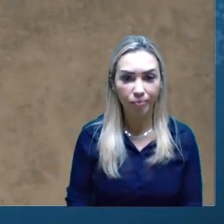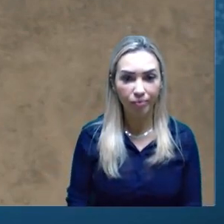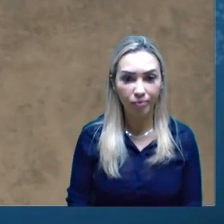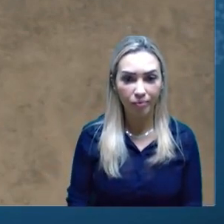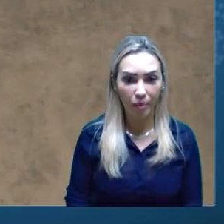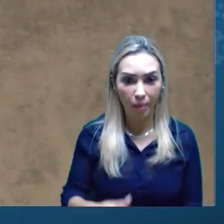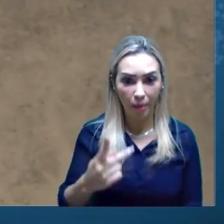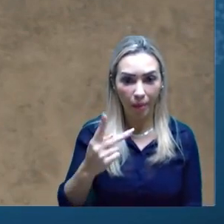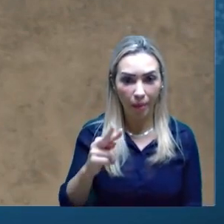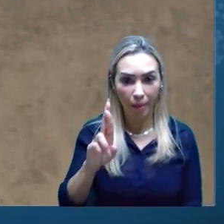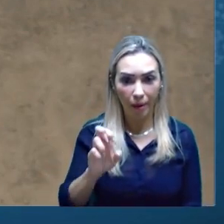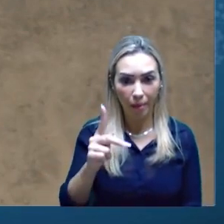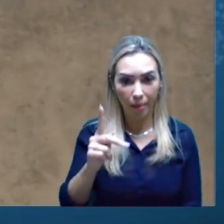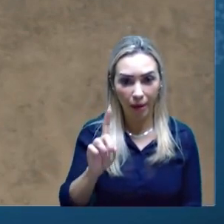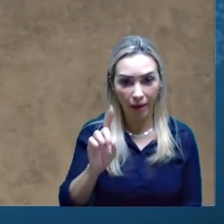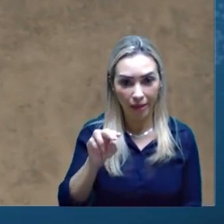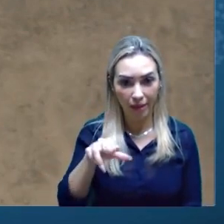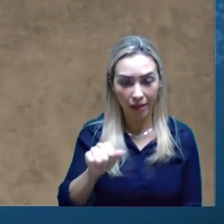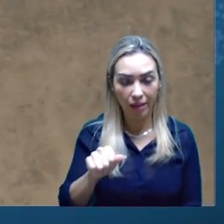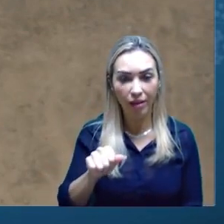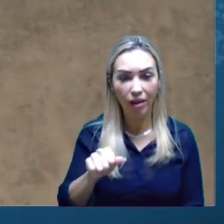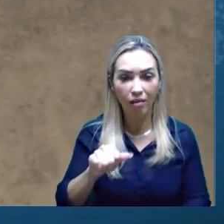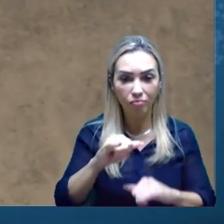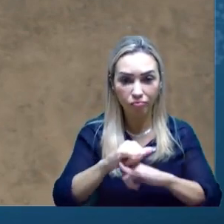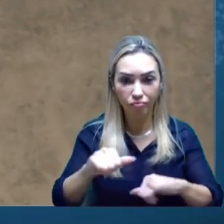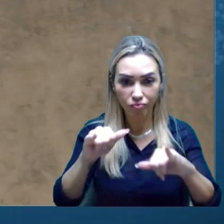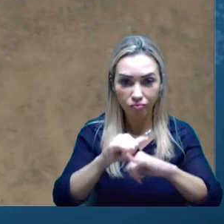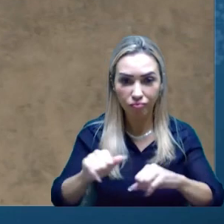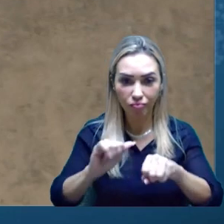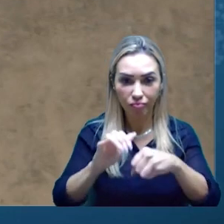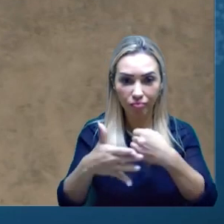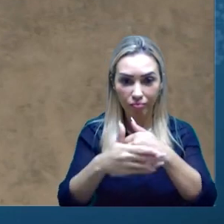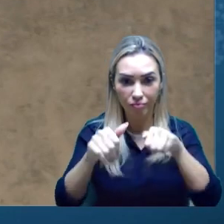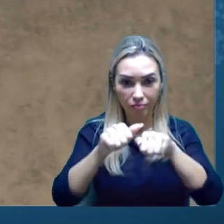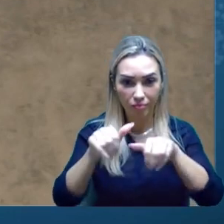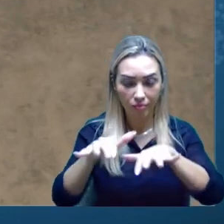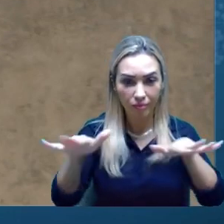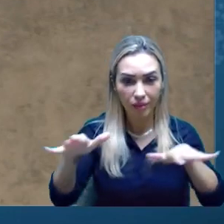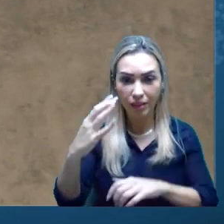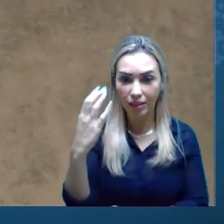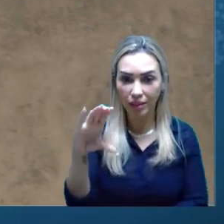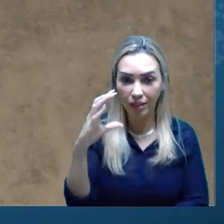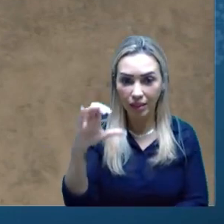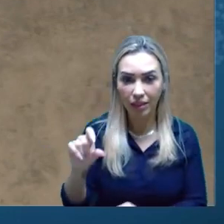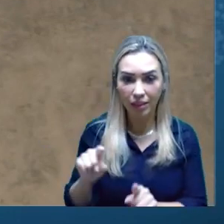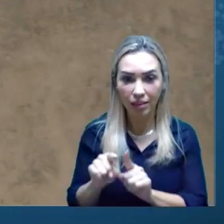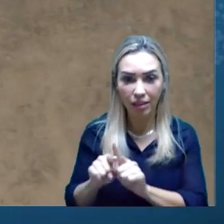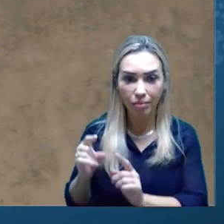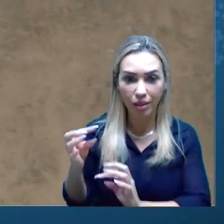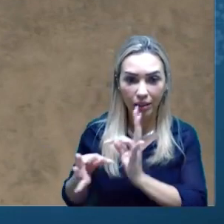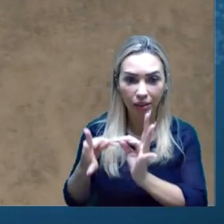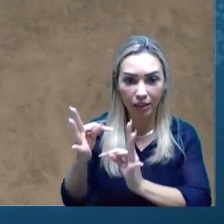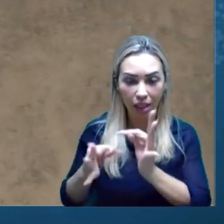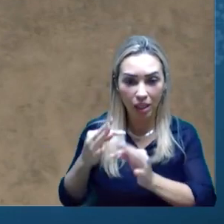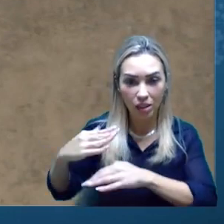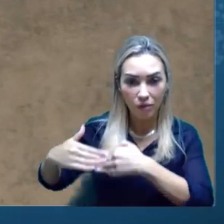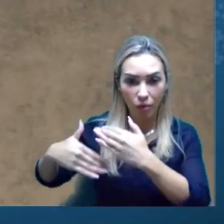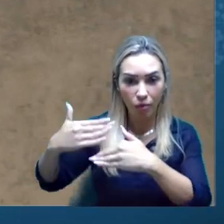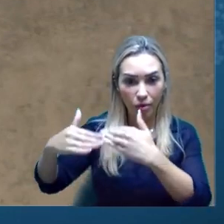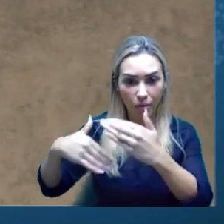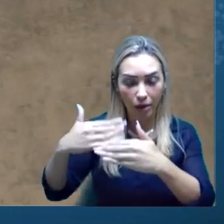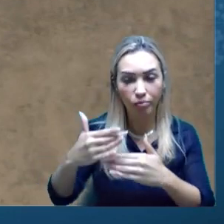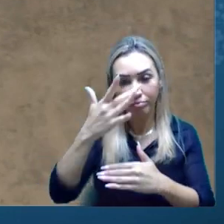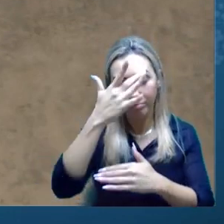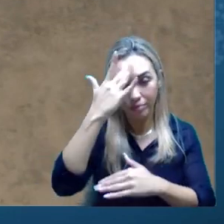for the Future Epidemics, Surveillance and Scientific and Technological Development, o especialista